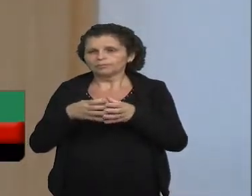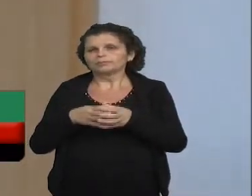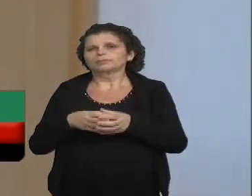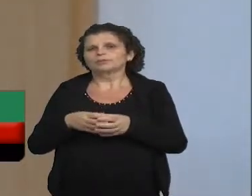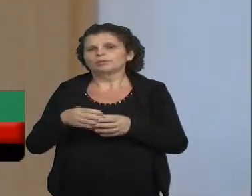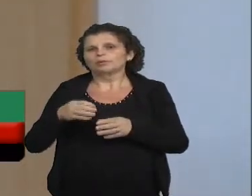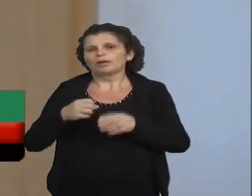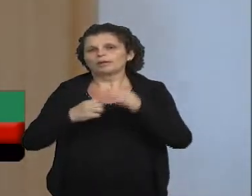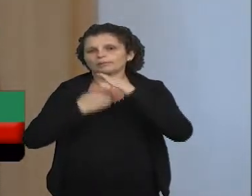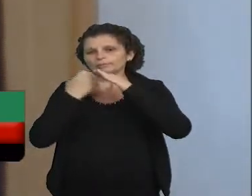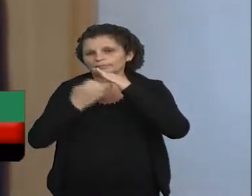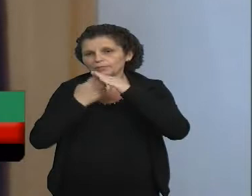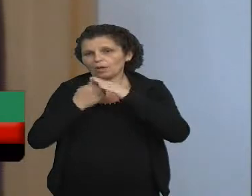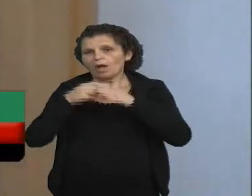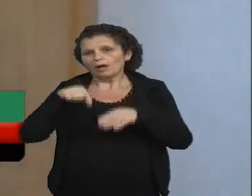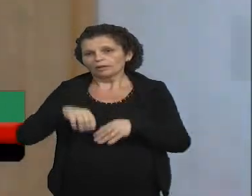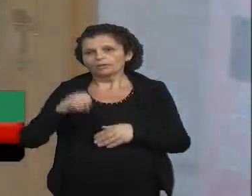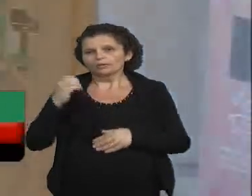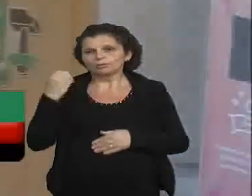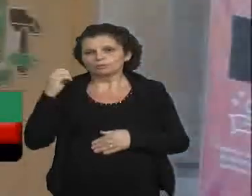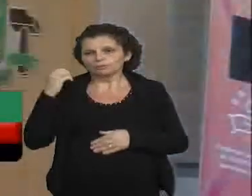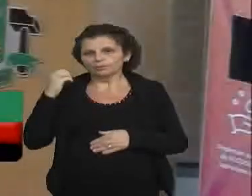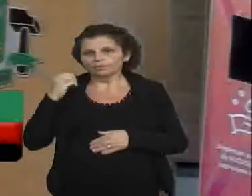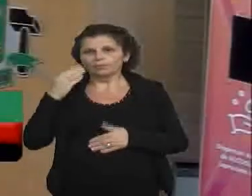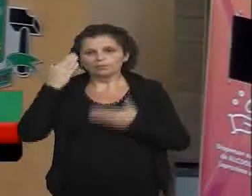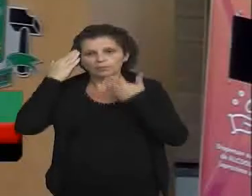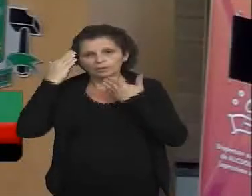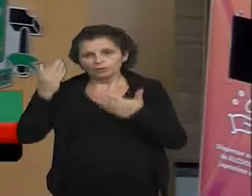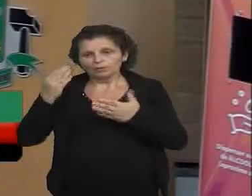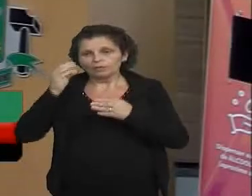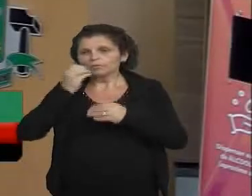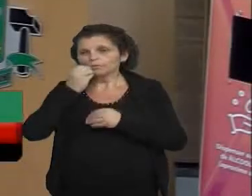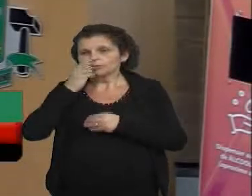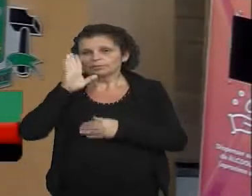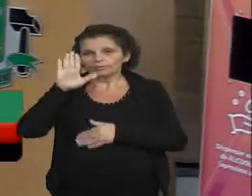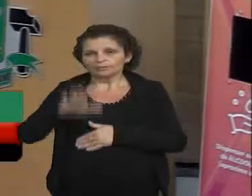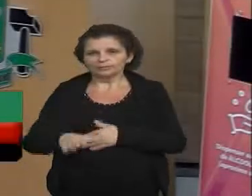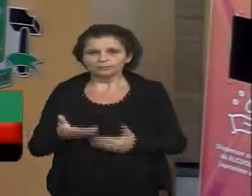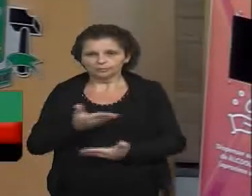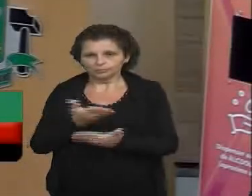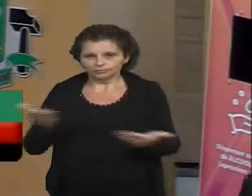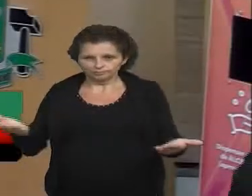de Osasco. Obrigado, senhor presidente, pela oportunidade. Uma boa tarde a todos.